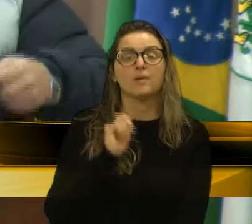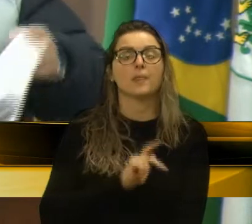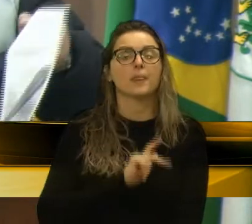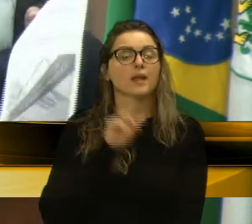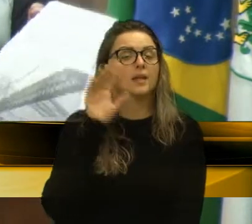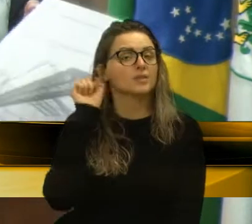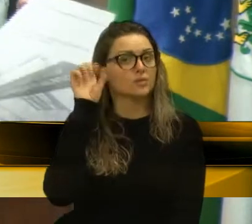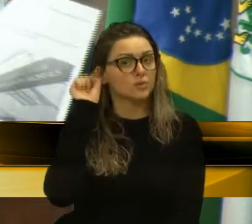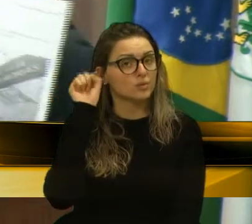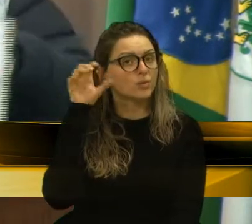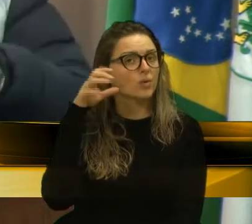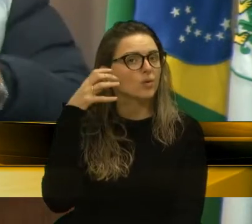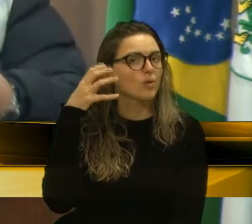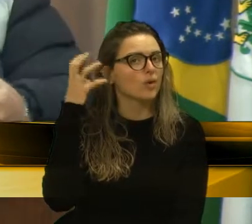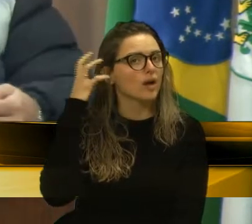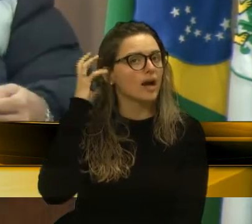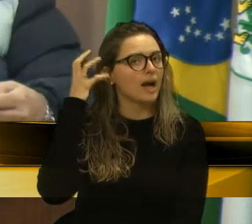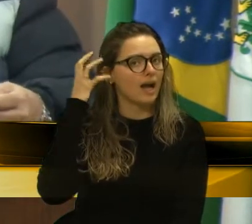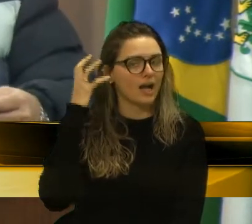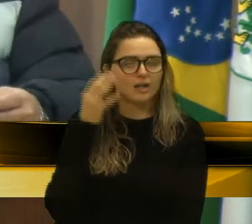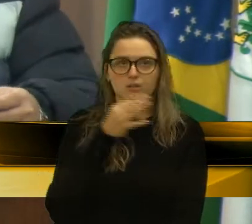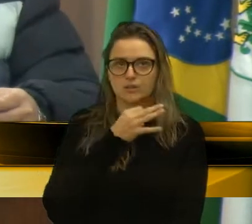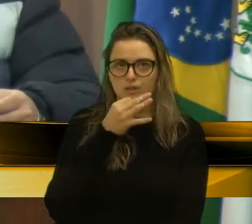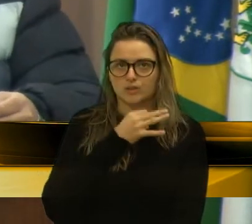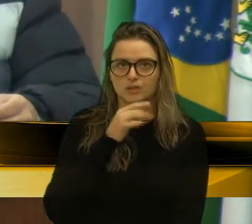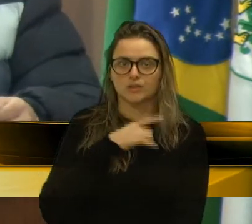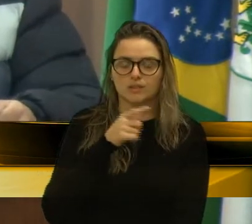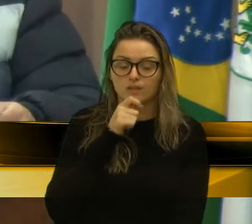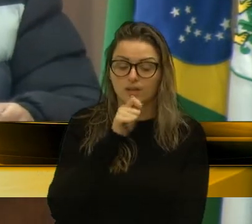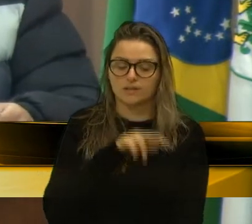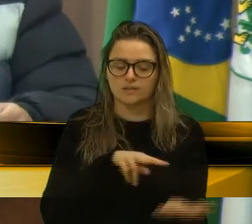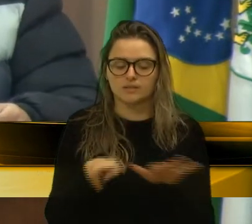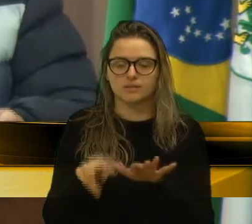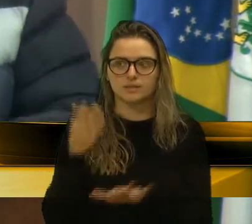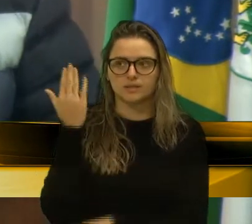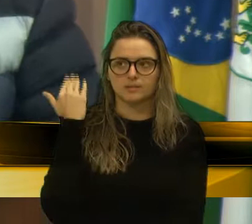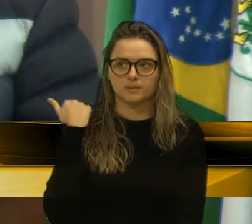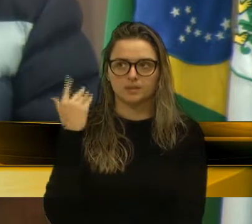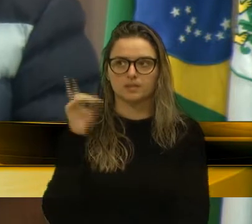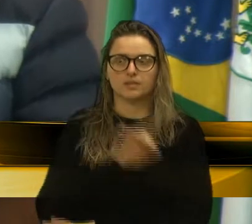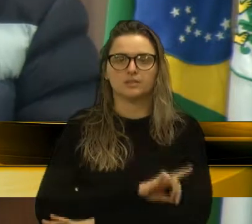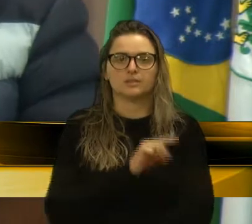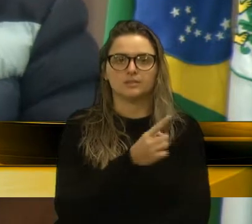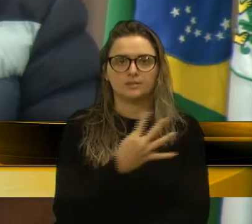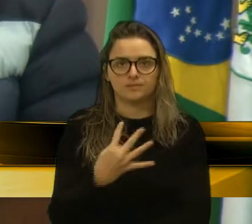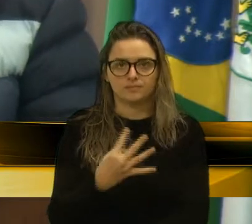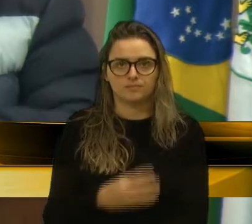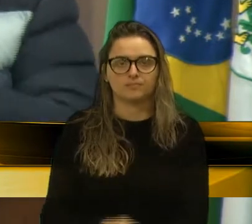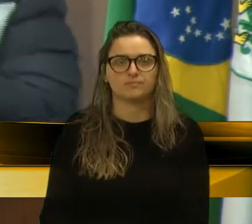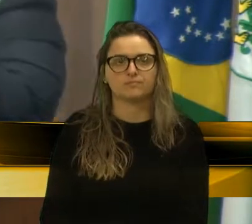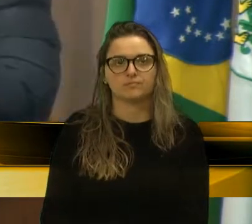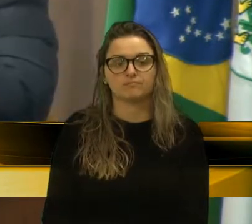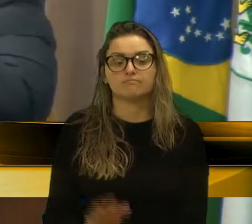Caxias, tem isso aí é da semana passada, do dia 14.